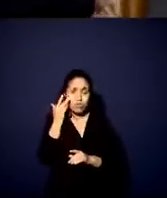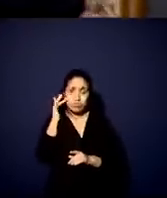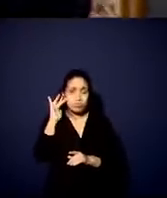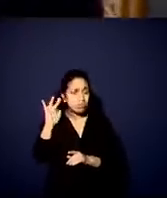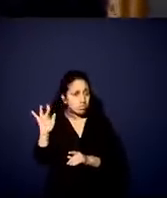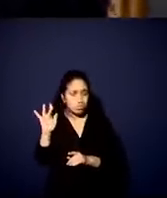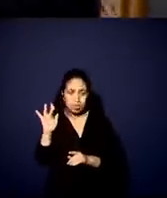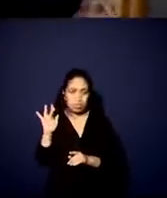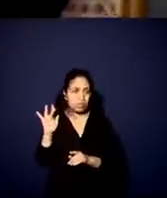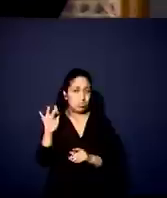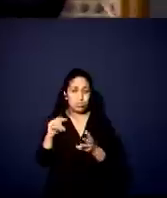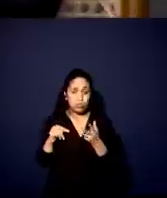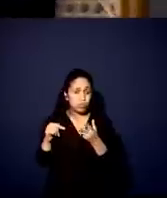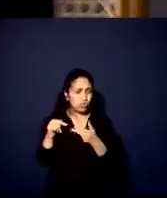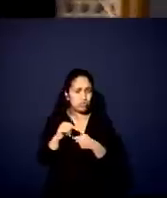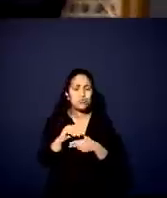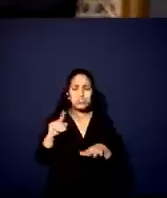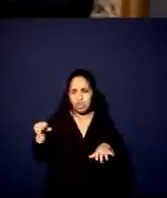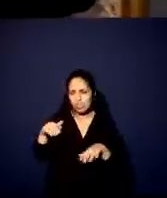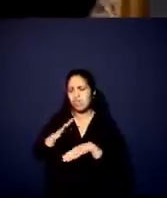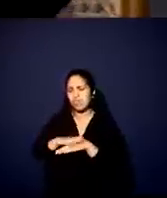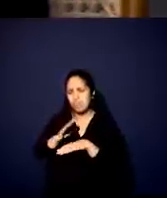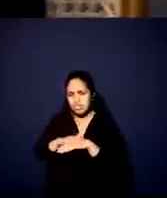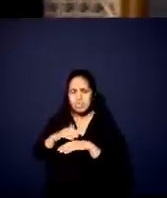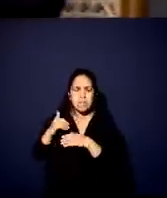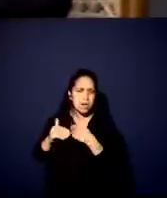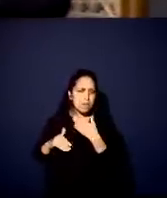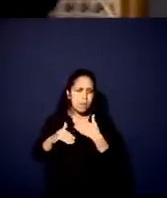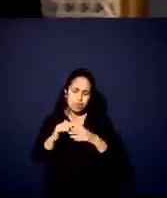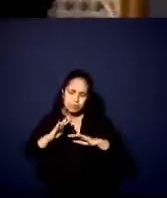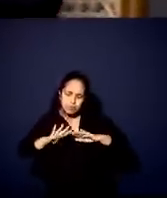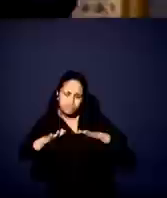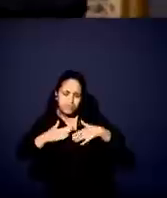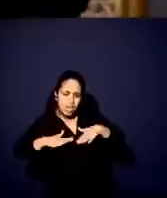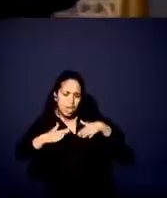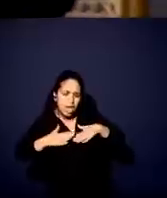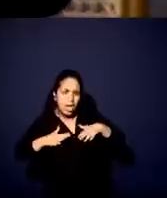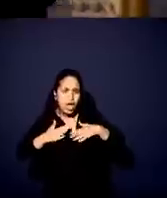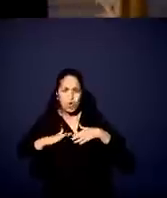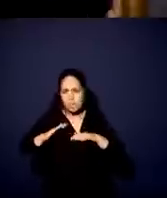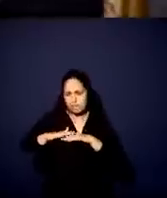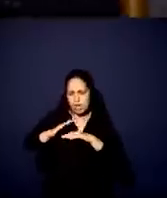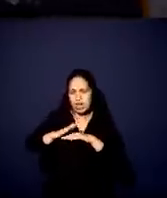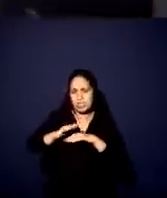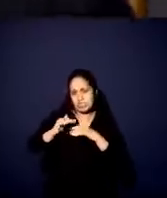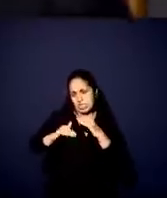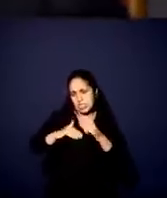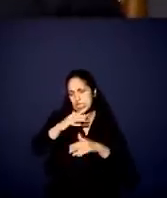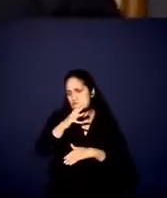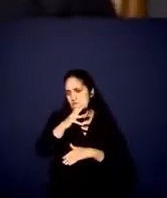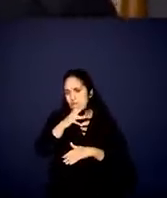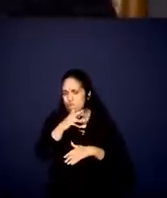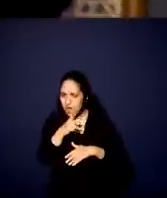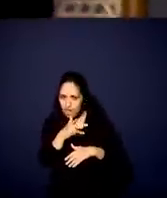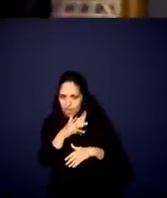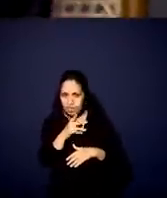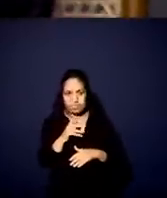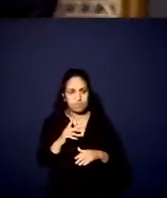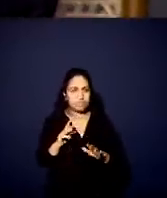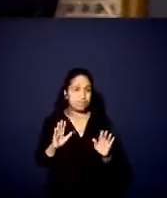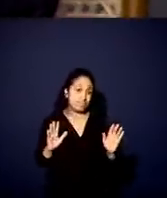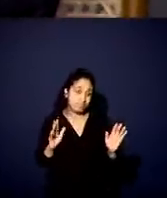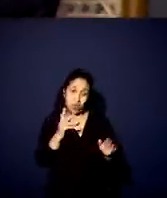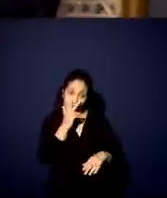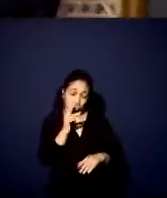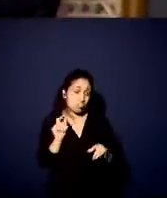mas não nós vamos fazer a coisa né no sapatinho a gente faz assim é coisa devagar com gentileza eu